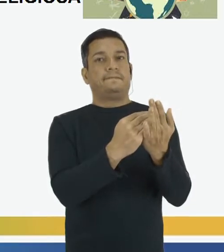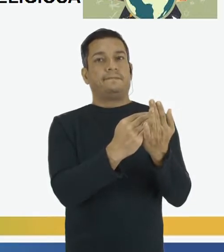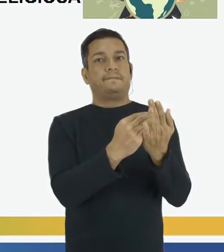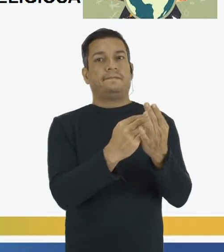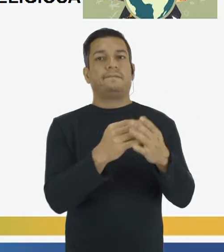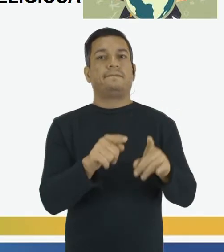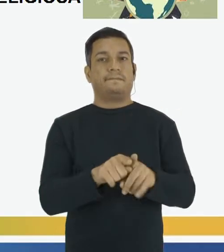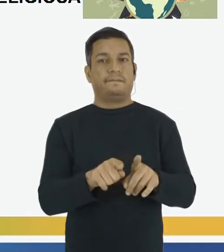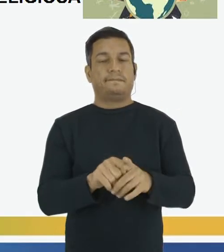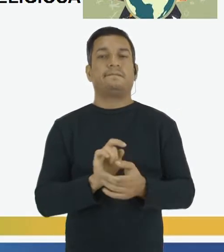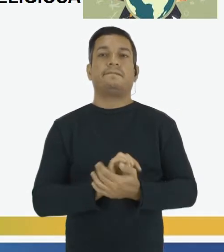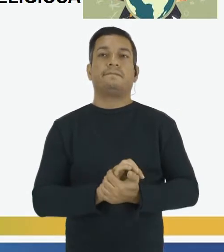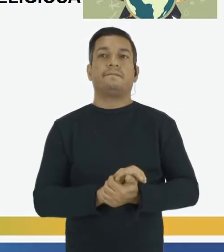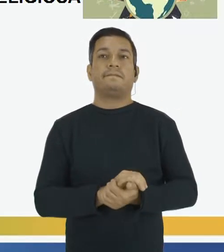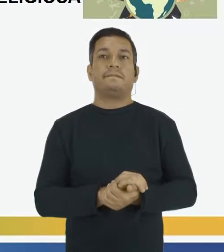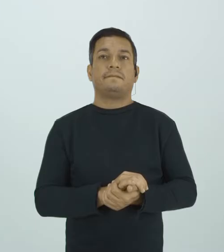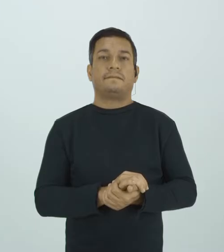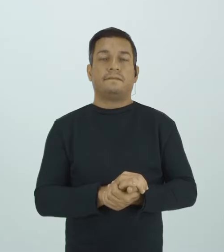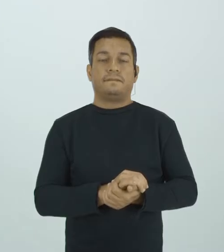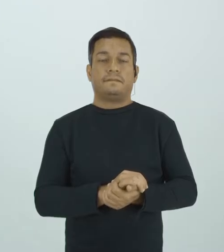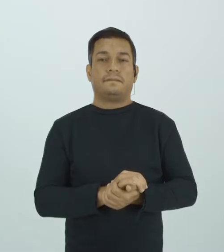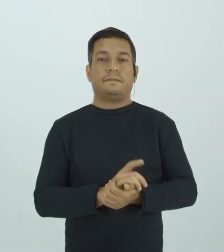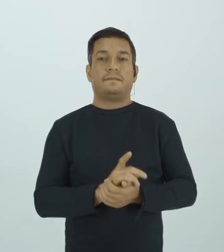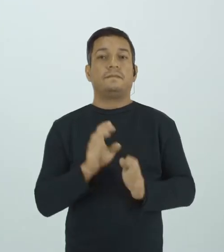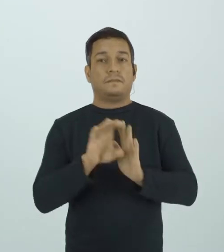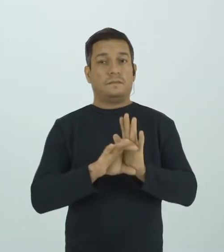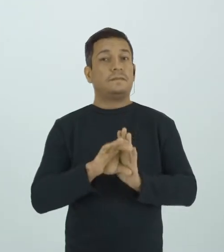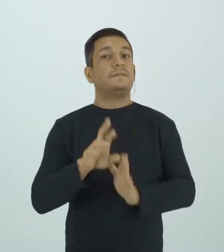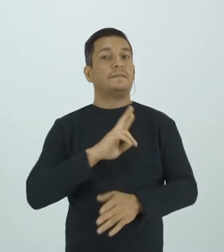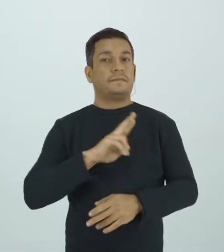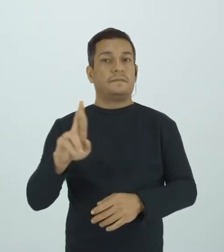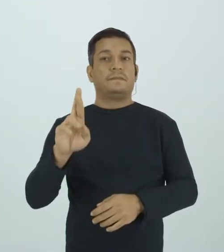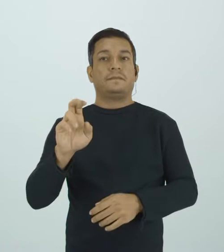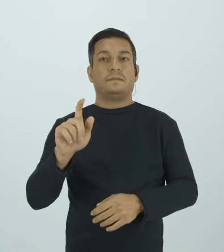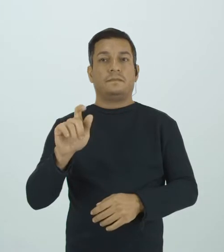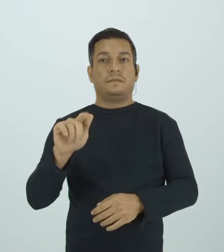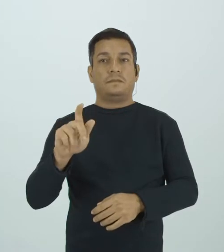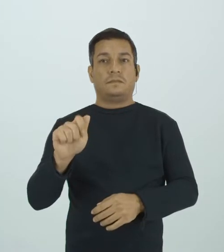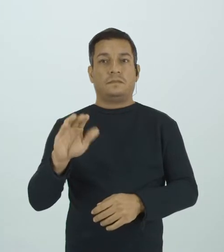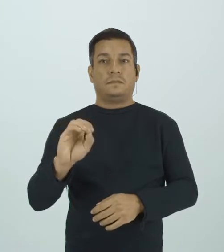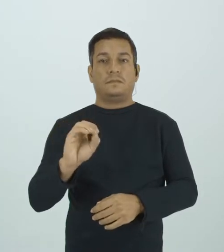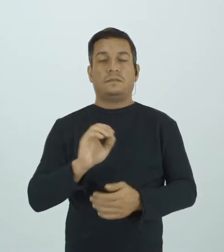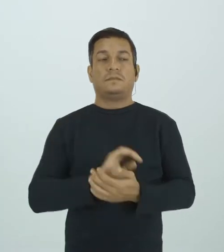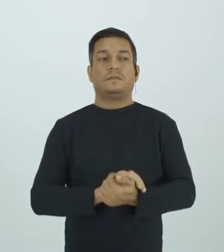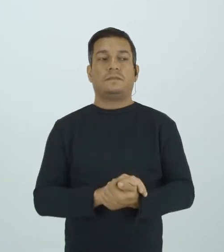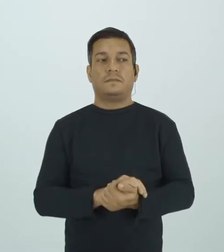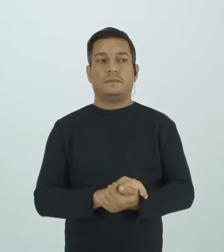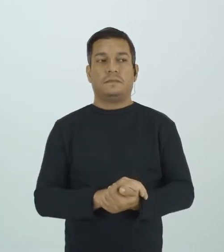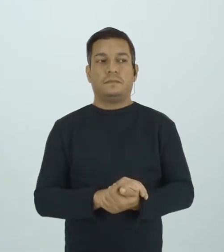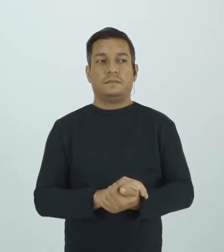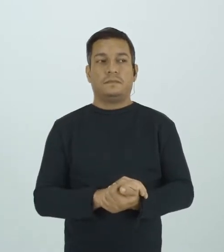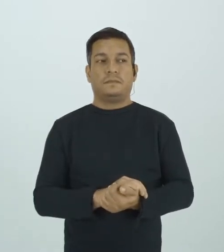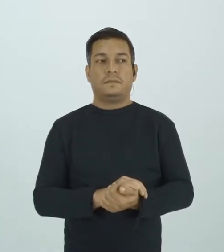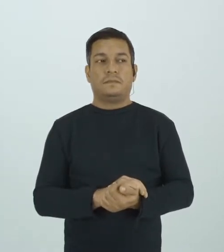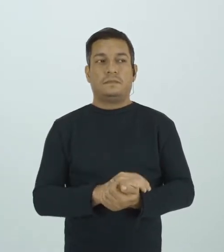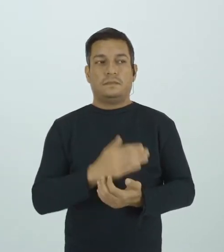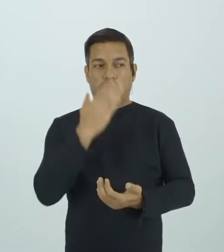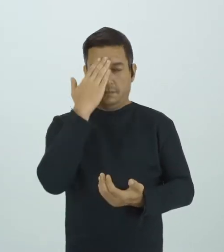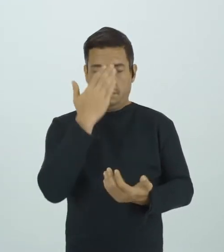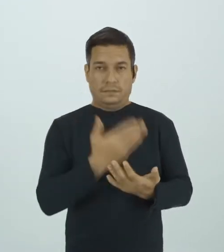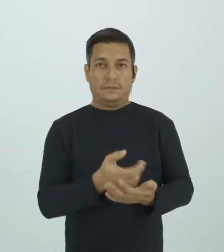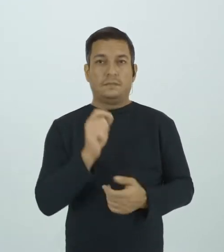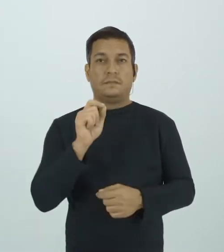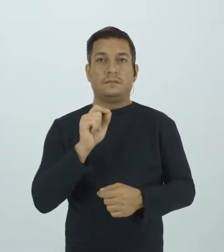e obediência, tá? Essa é a definição de religião, tá? É crer na existência de um